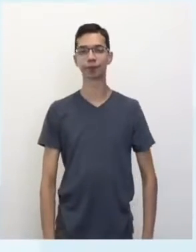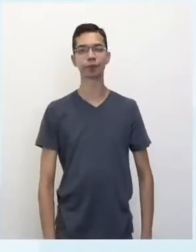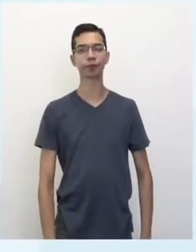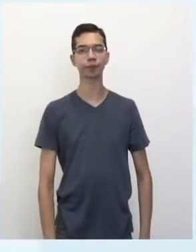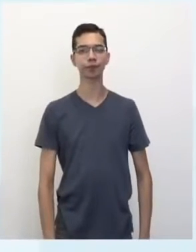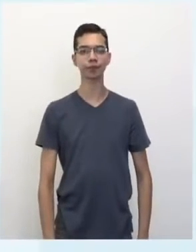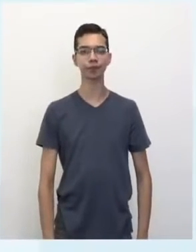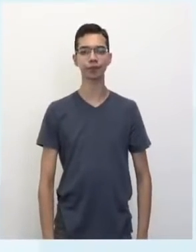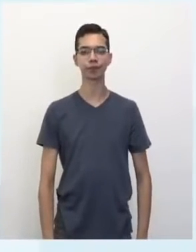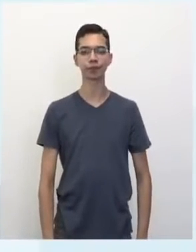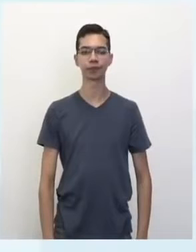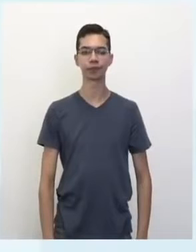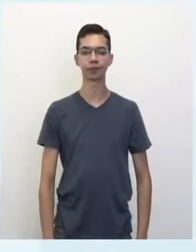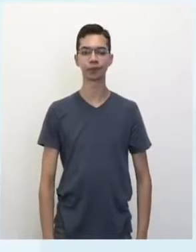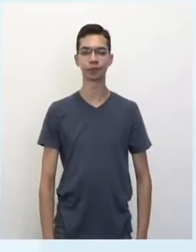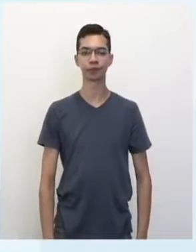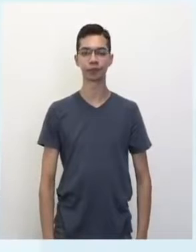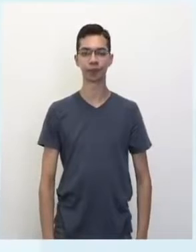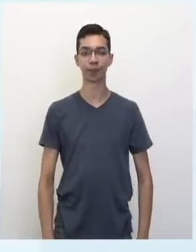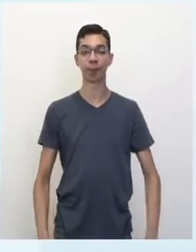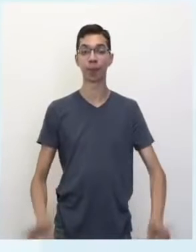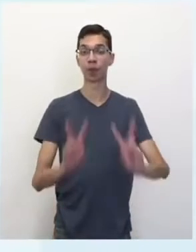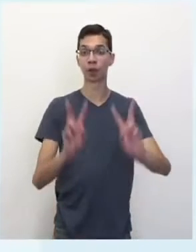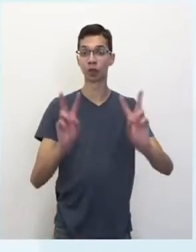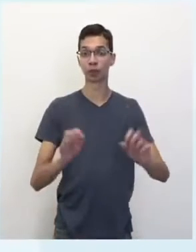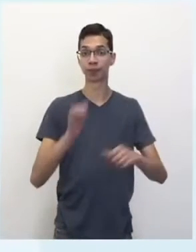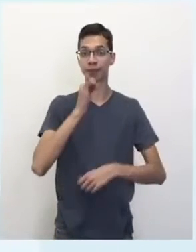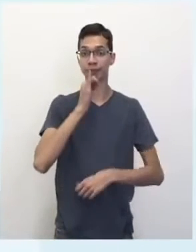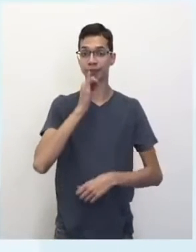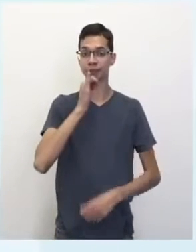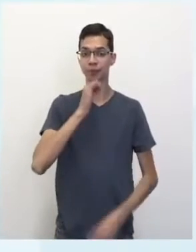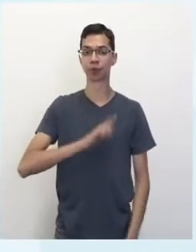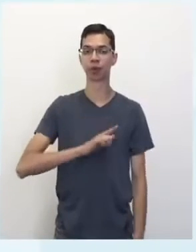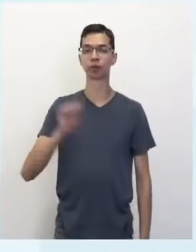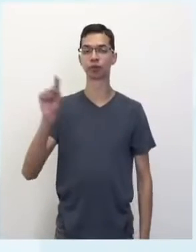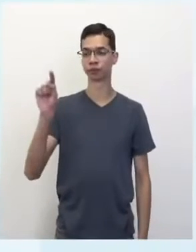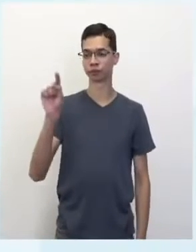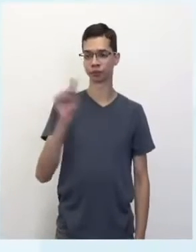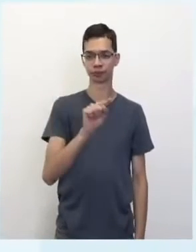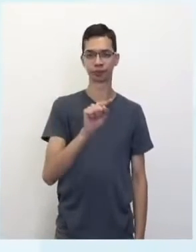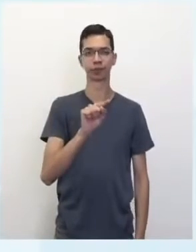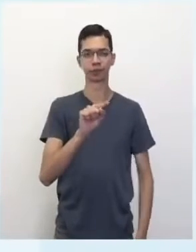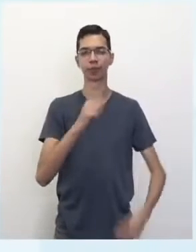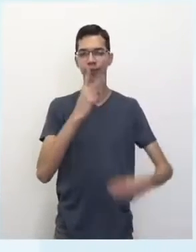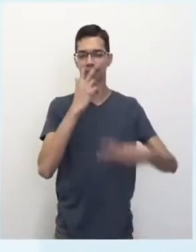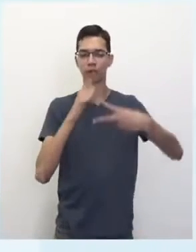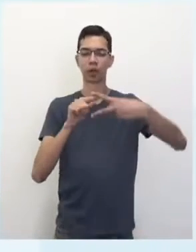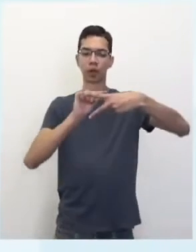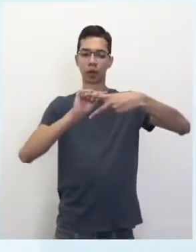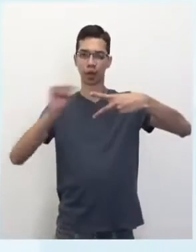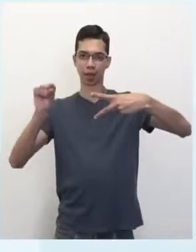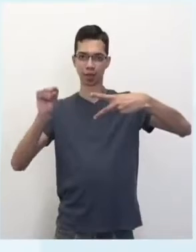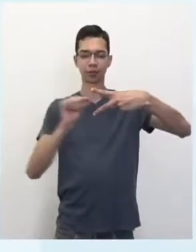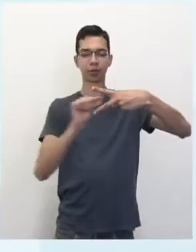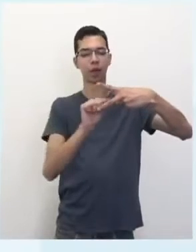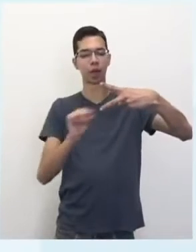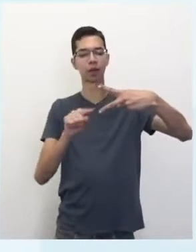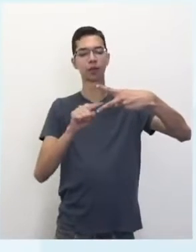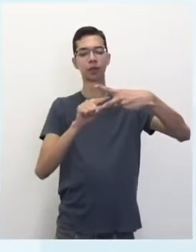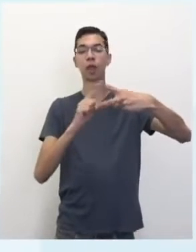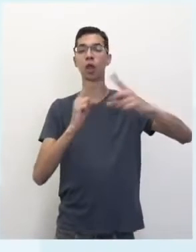no encontro, né, no caso da intersecção de duas retas, semi-retas, aí o que vocês encontrarem. Então,